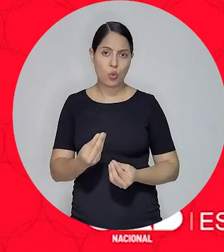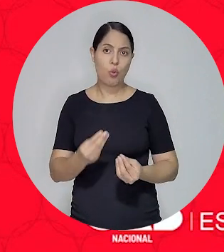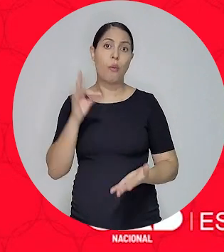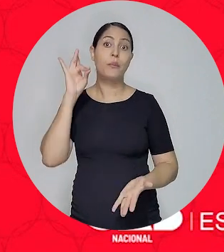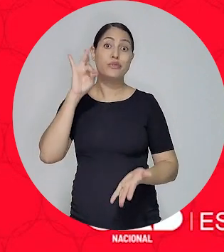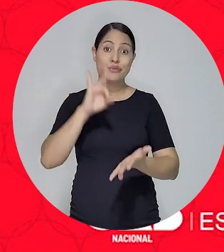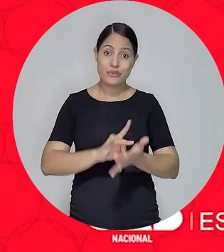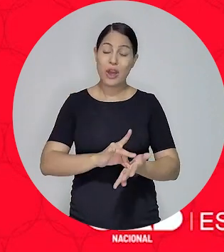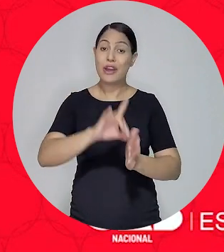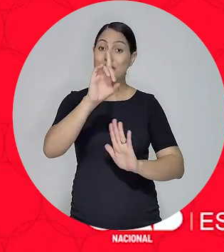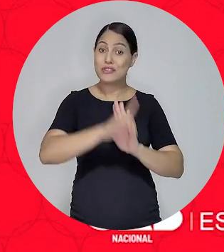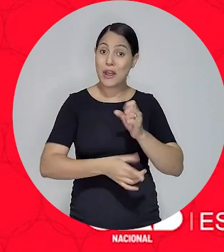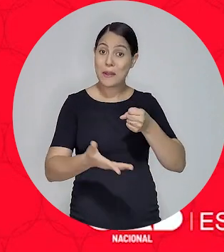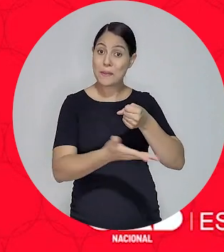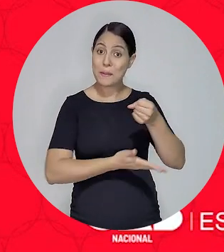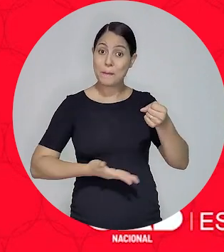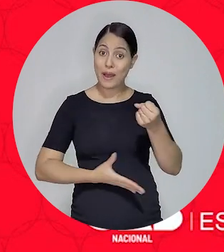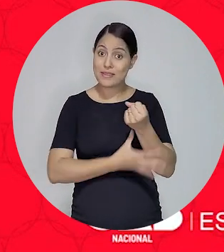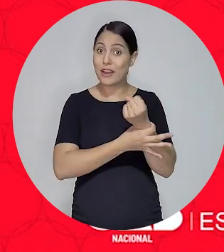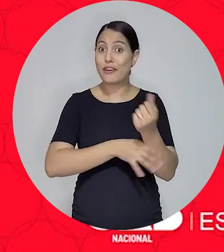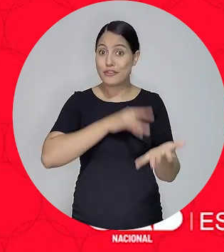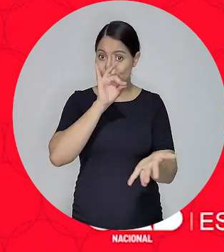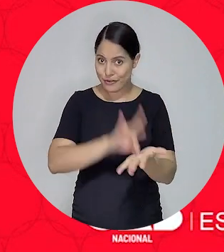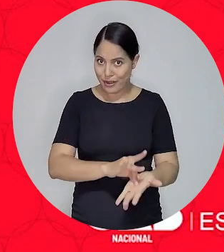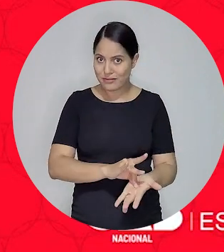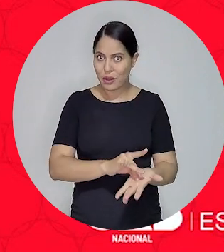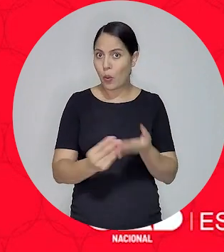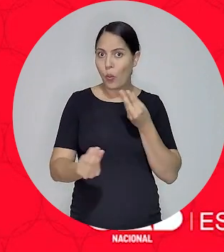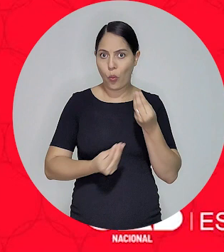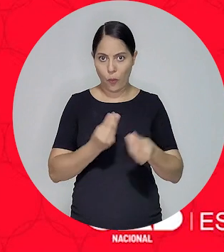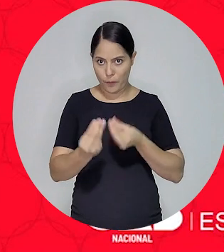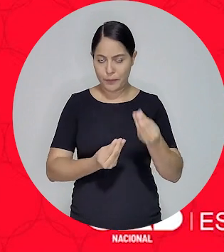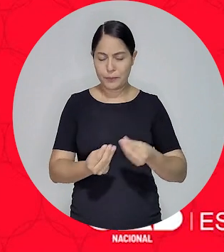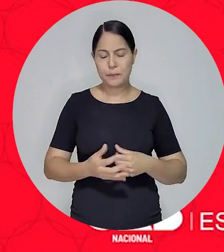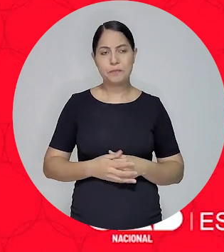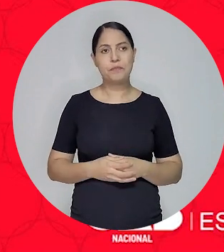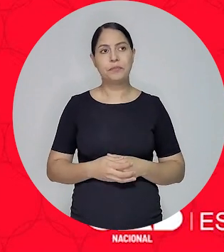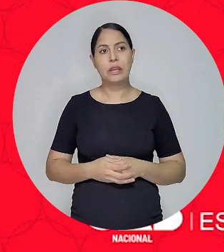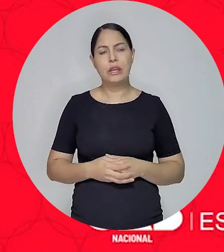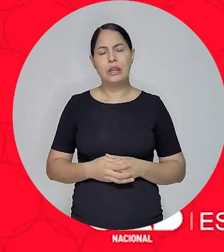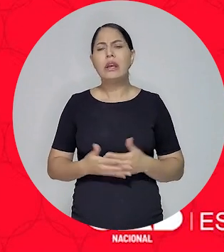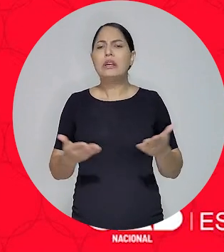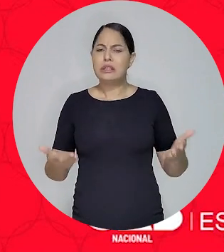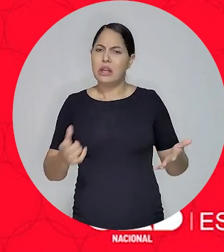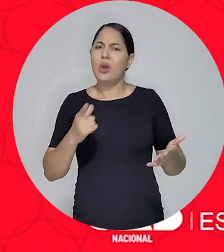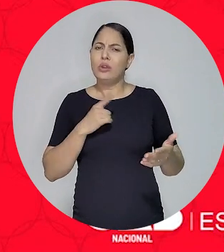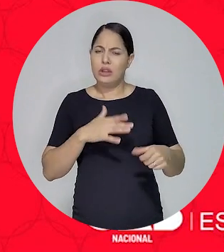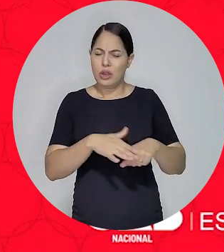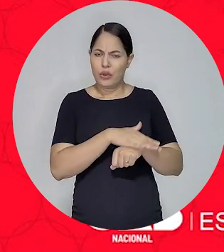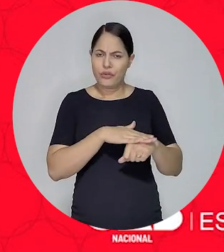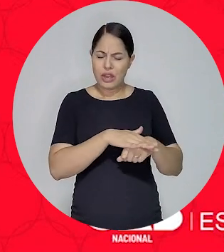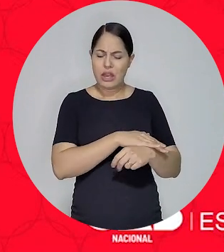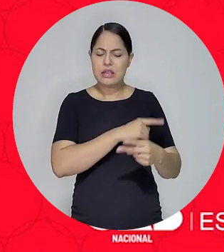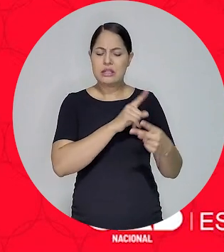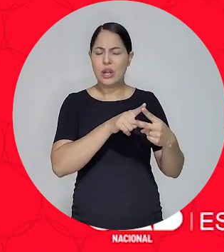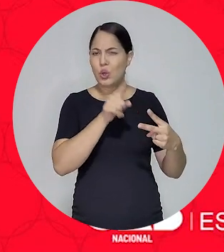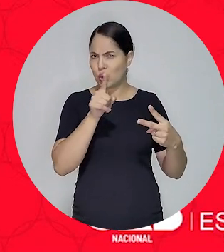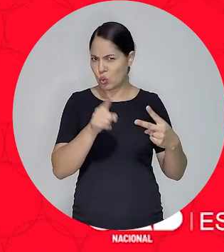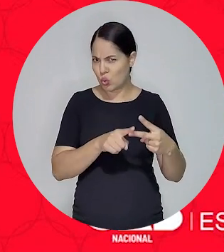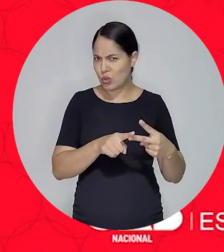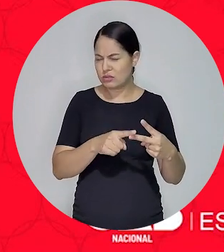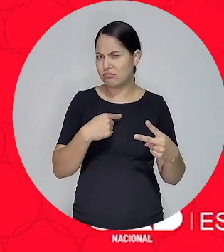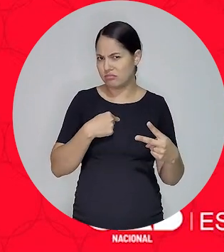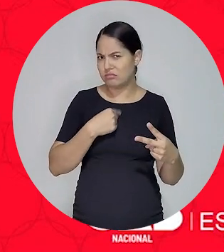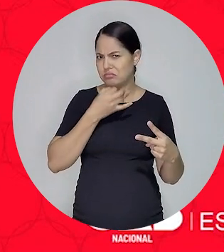bem apresentou, que é como dar efetividade a uma série de direitos fundamentais. Talvez, para a gente começar a nossa conversa,